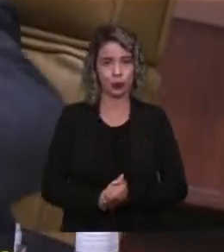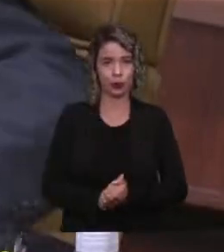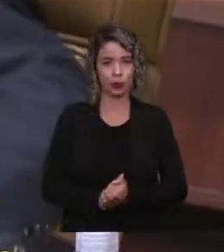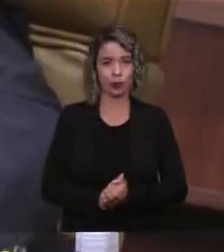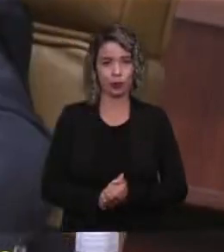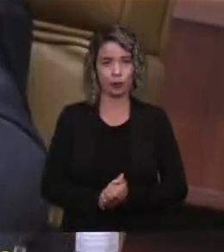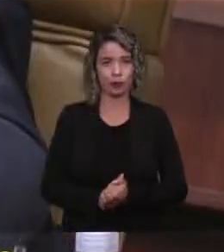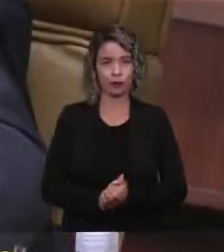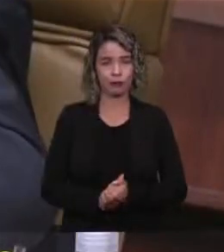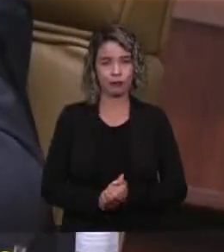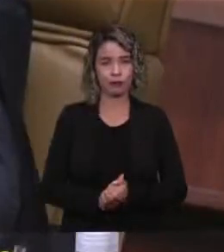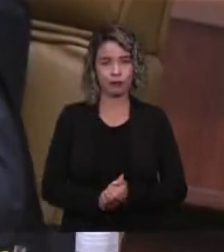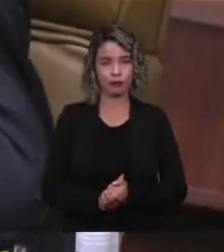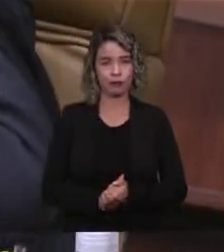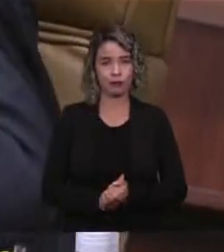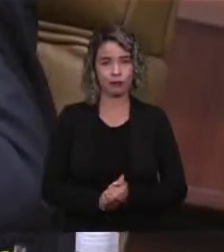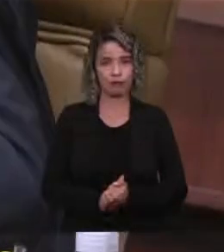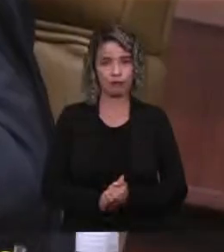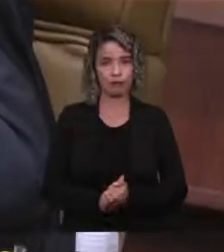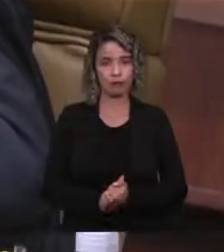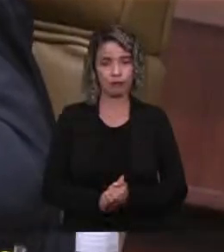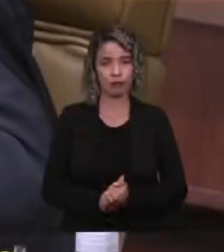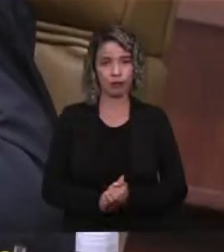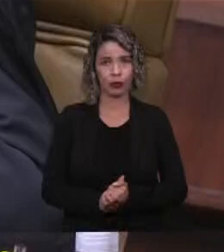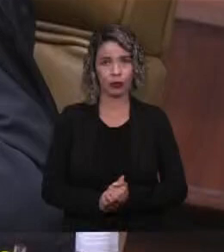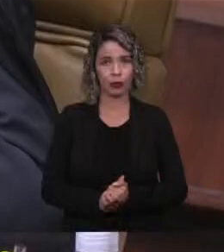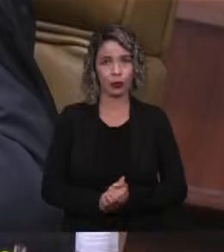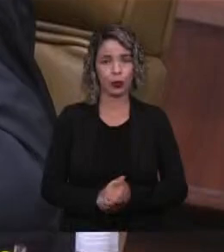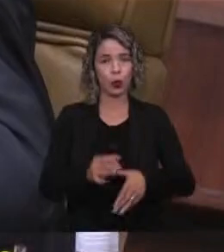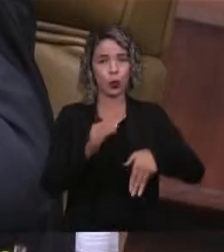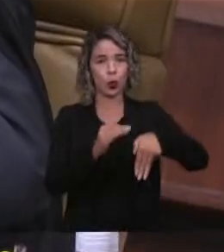ministro Luiz Edson Fachin,